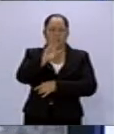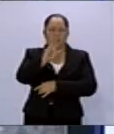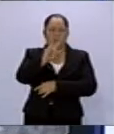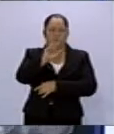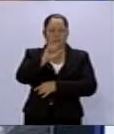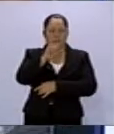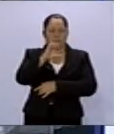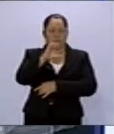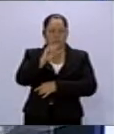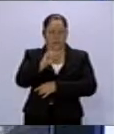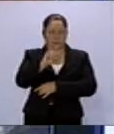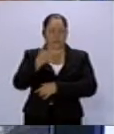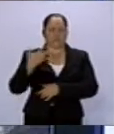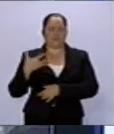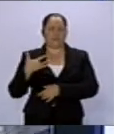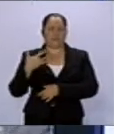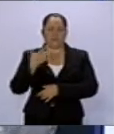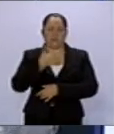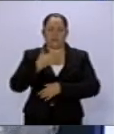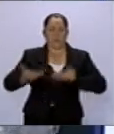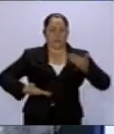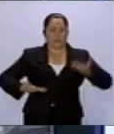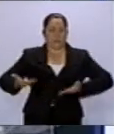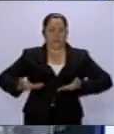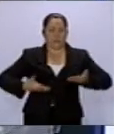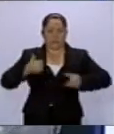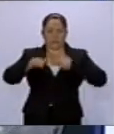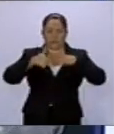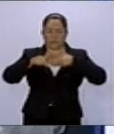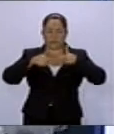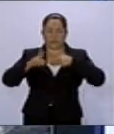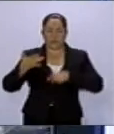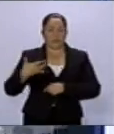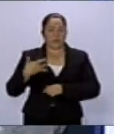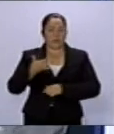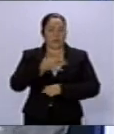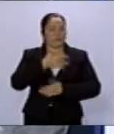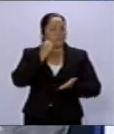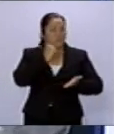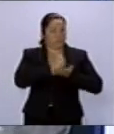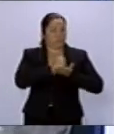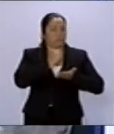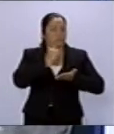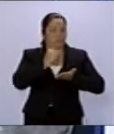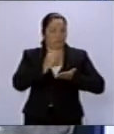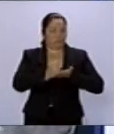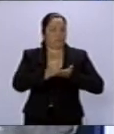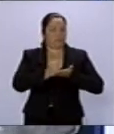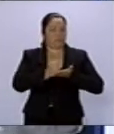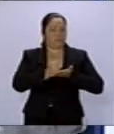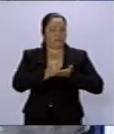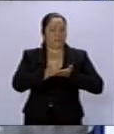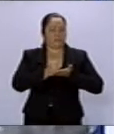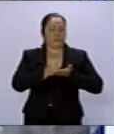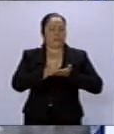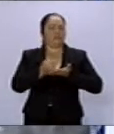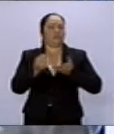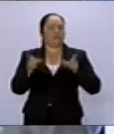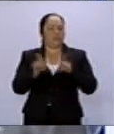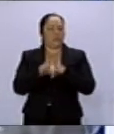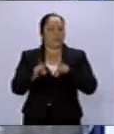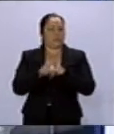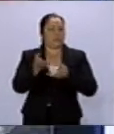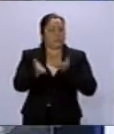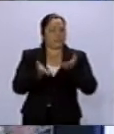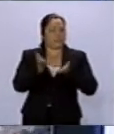saúde a saúde como já foi dito ela é grande contratante carreadora de informação de mão